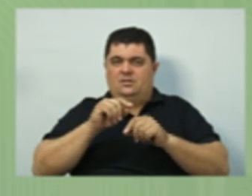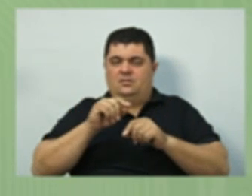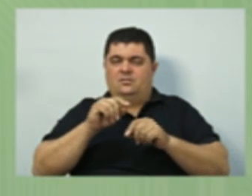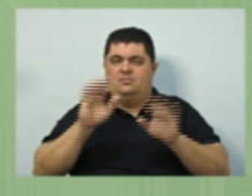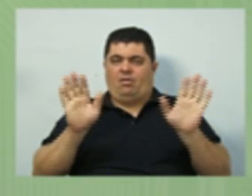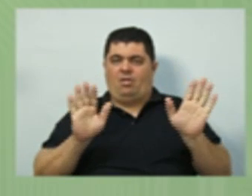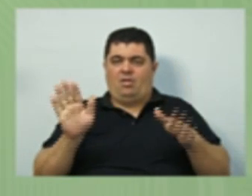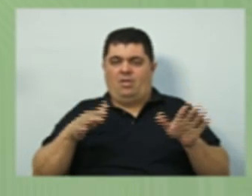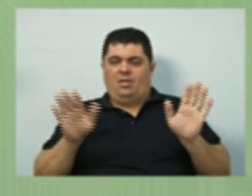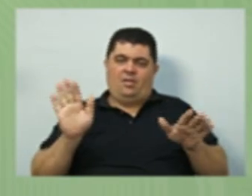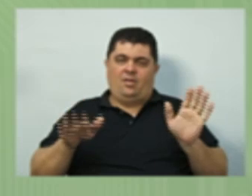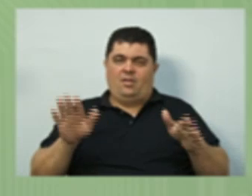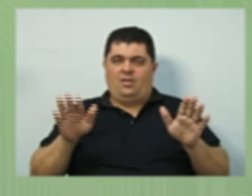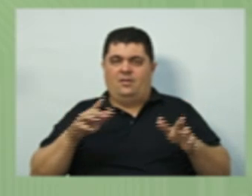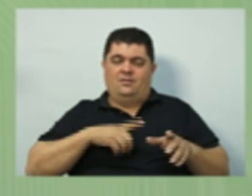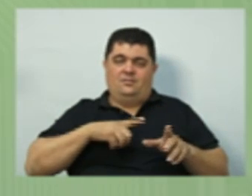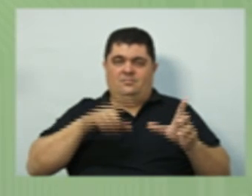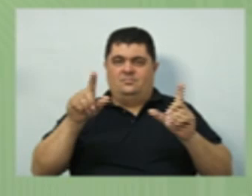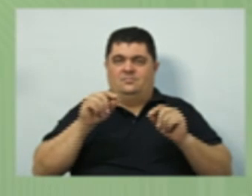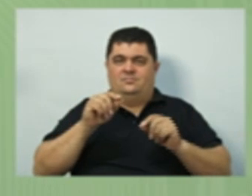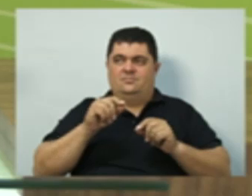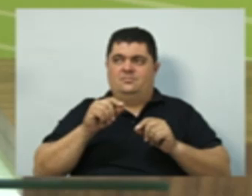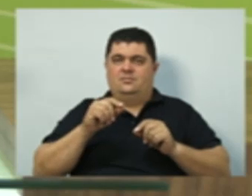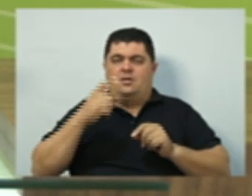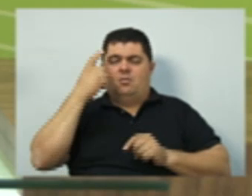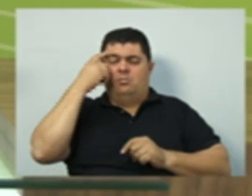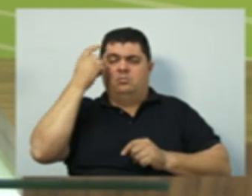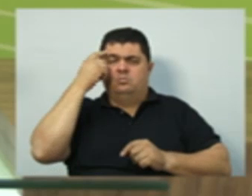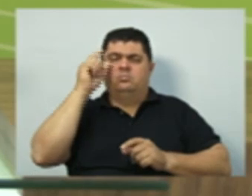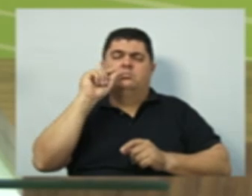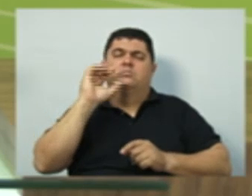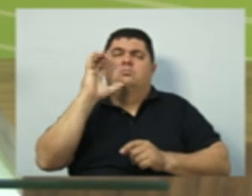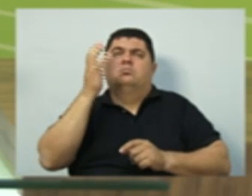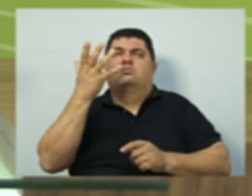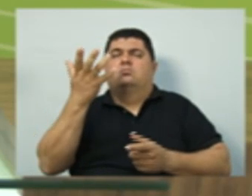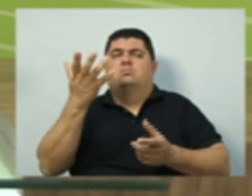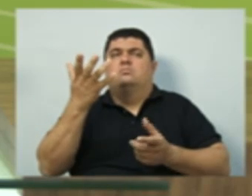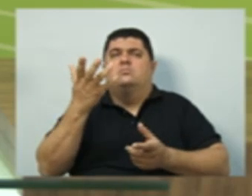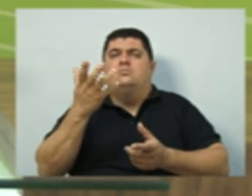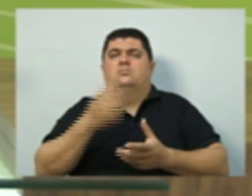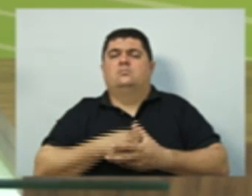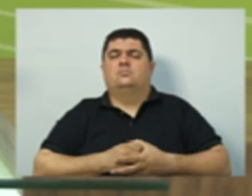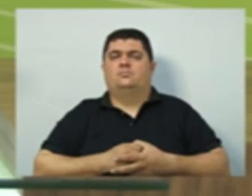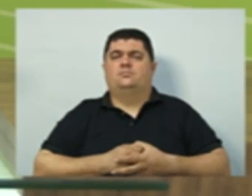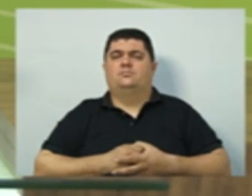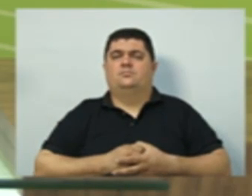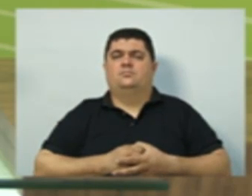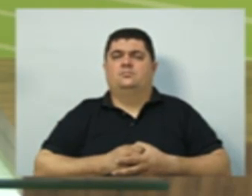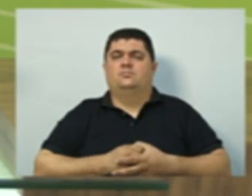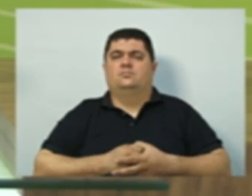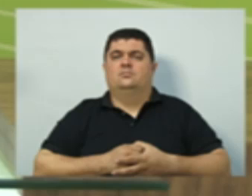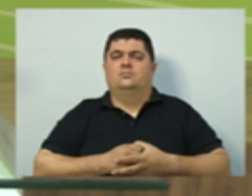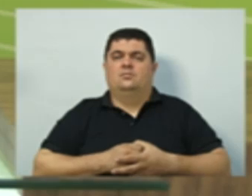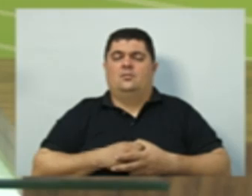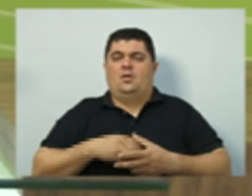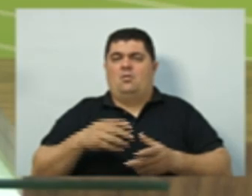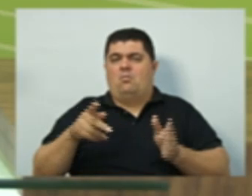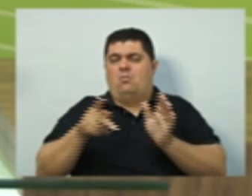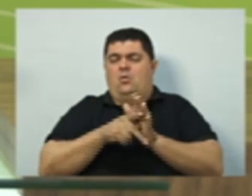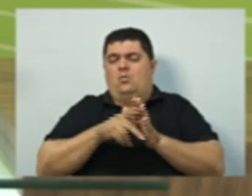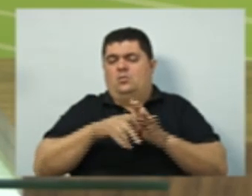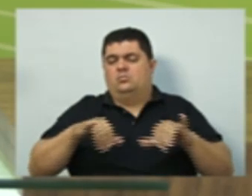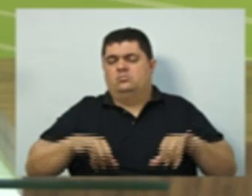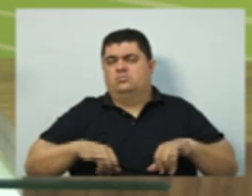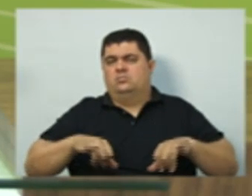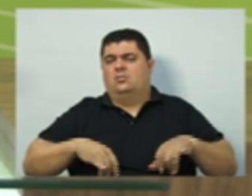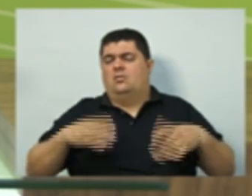Chaplin, para que nós possamos, então, refletir um pouco mais acerca dessa ideia de sofrimento. Até